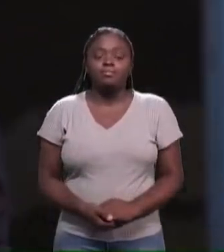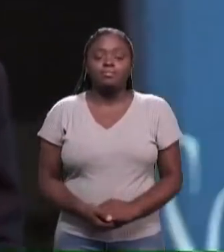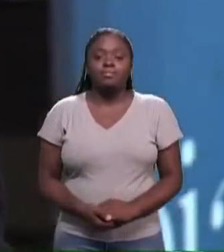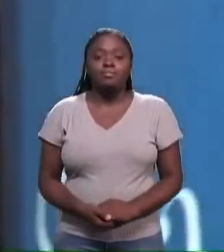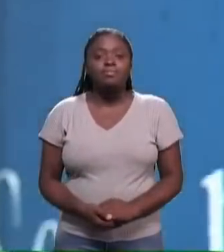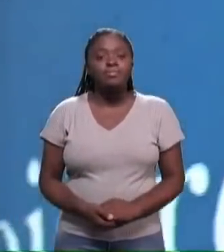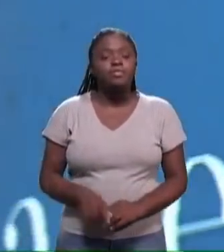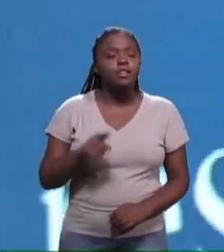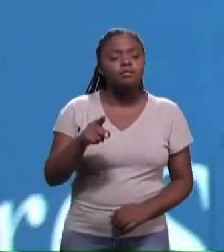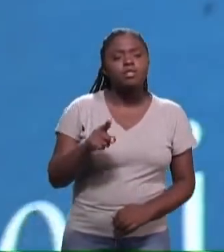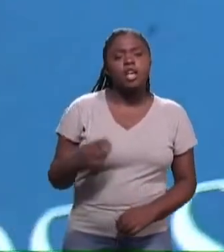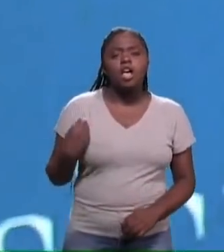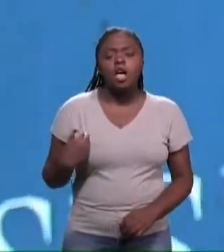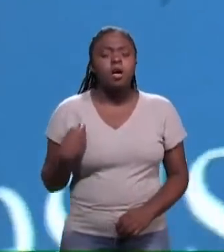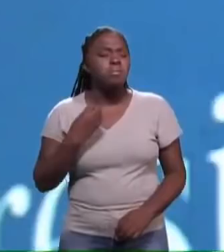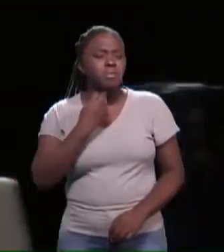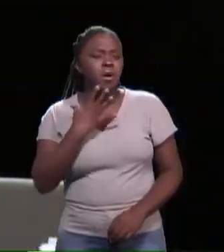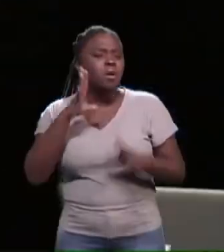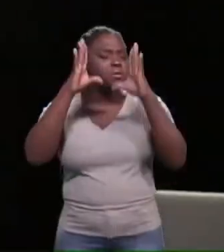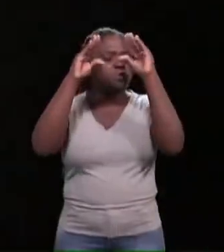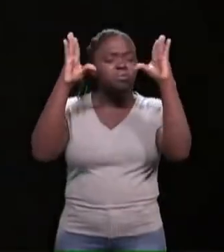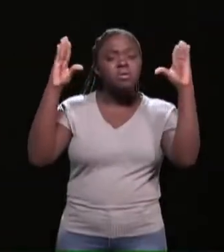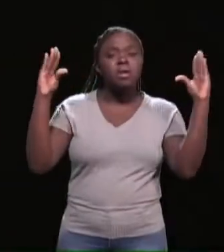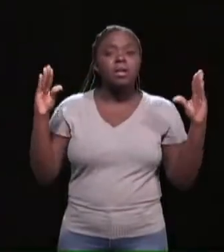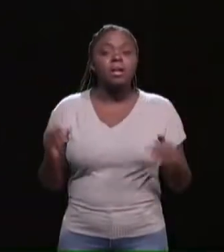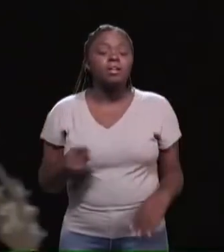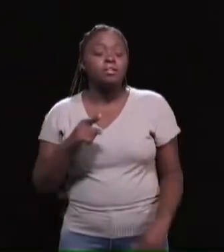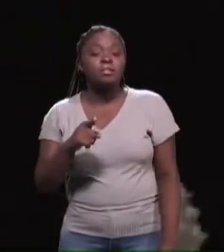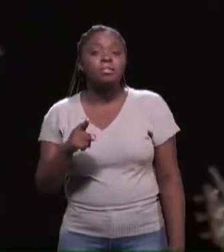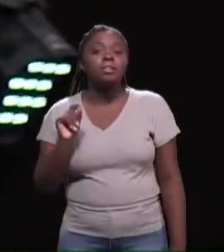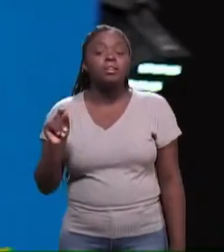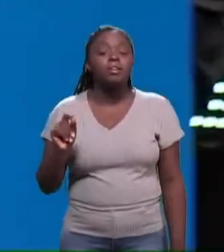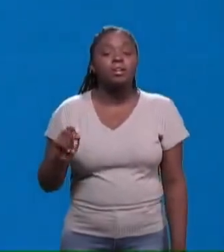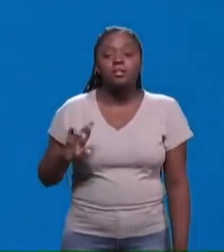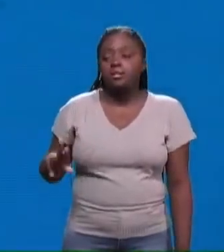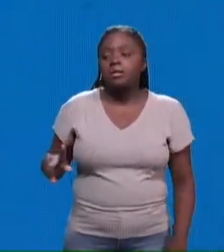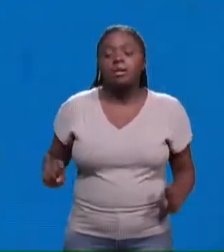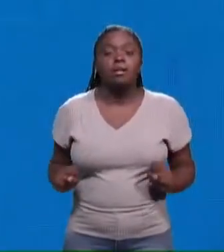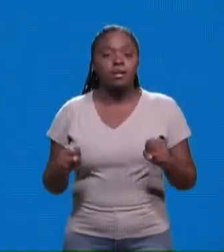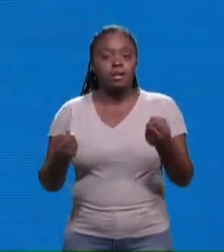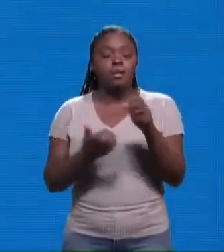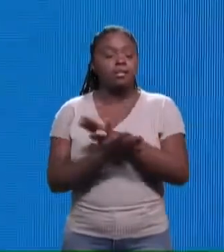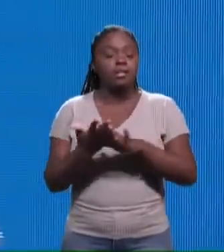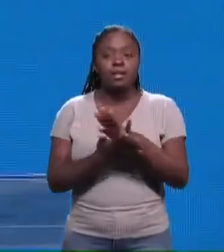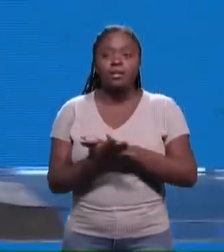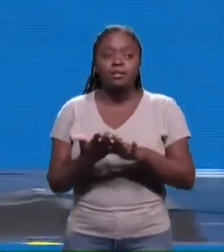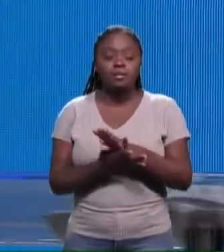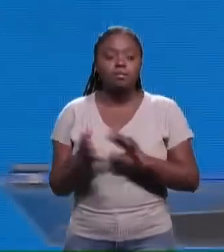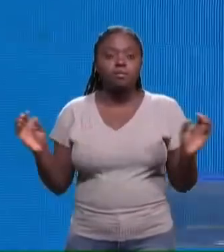Falta de... Você está com a vida tão boa que você está... Você não é resistente a nada, a